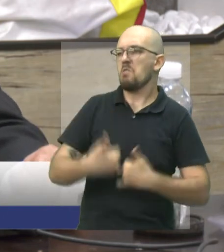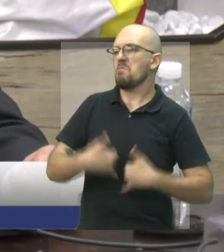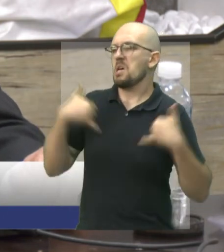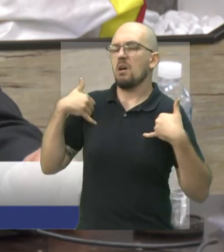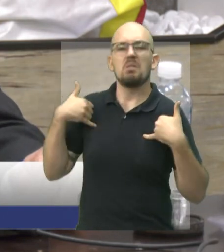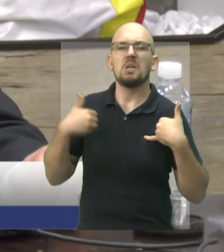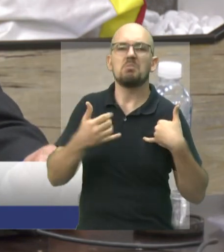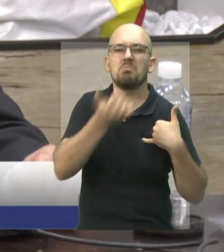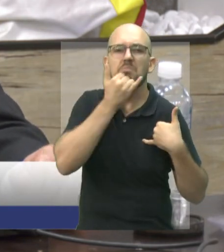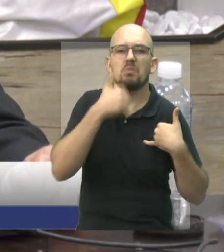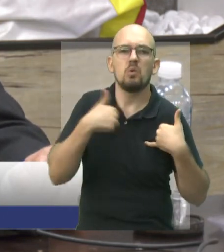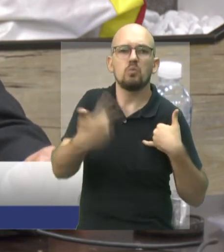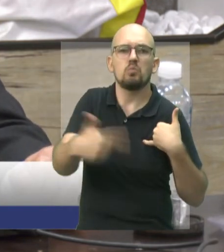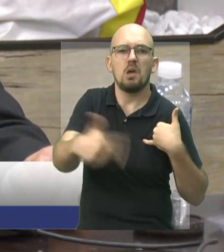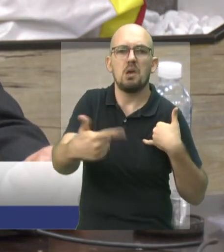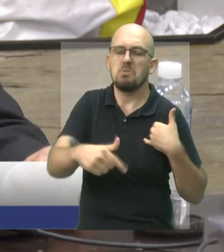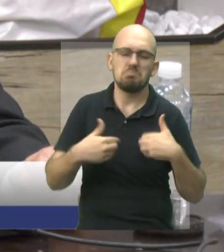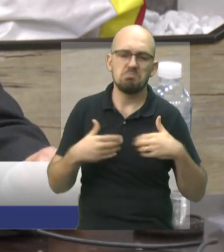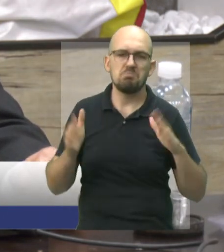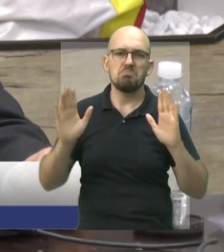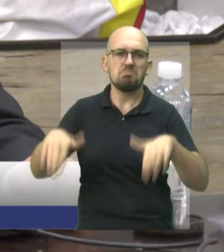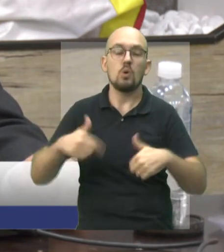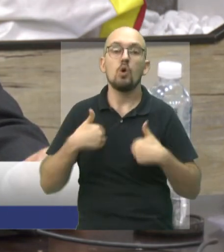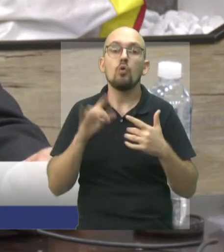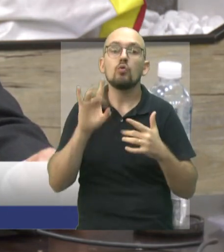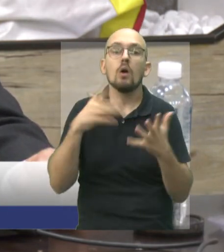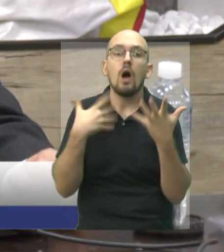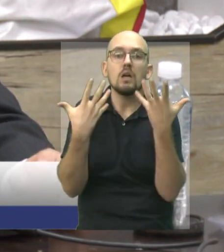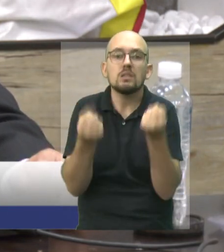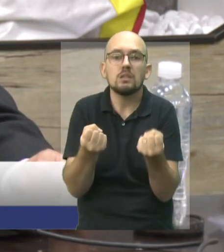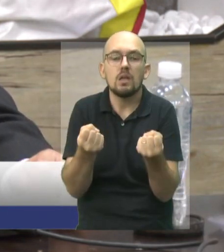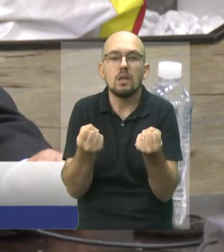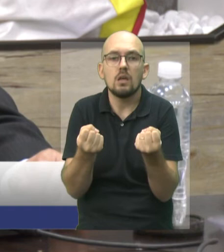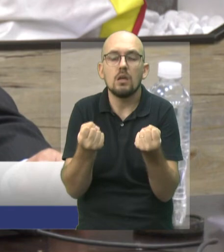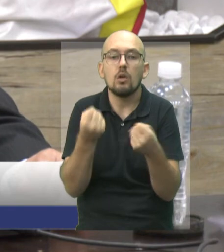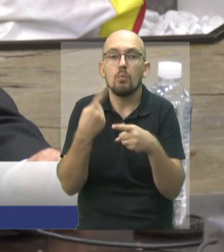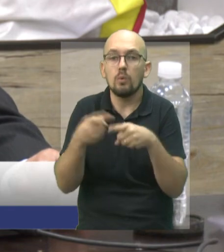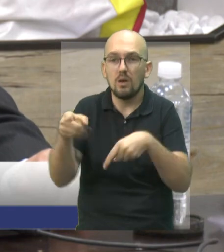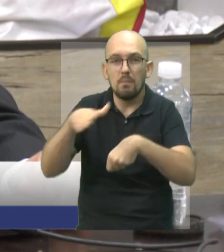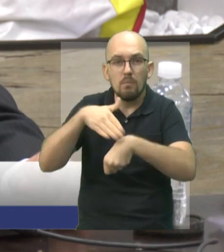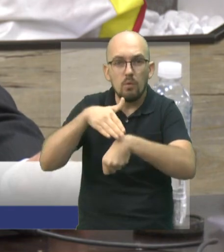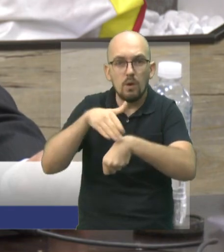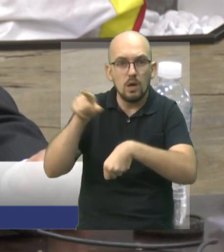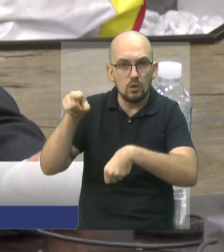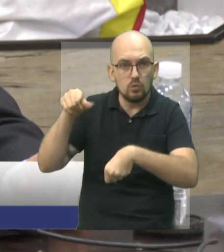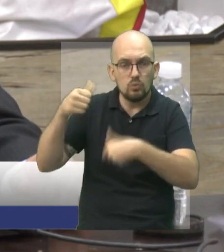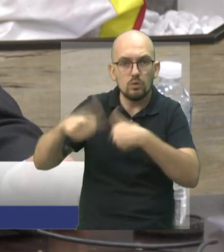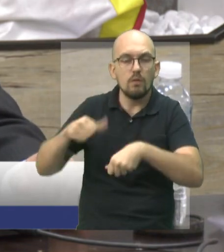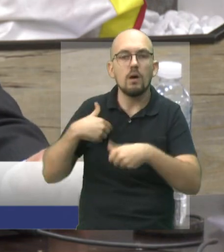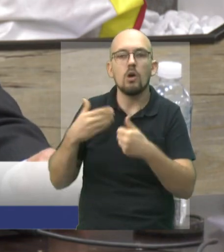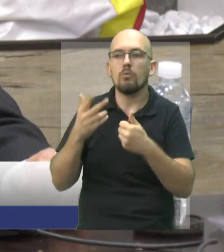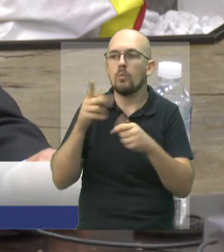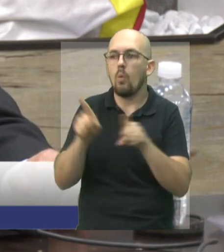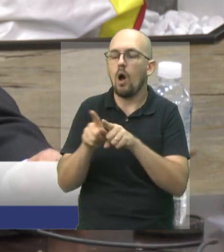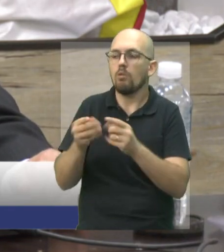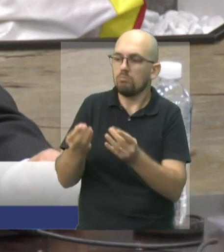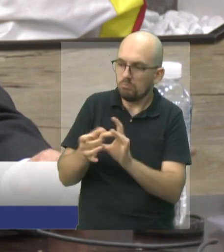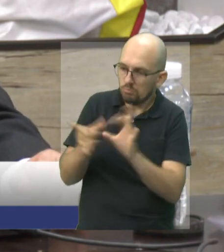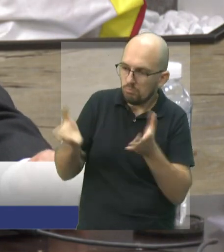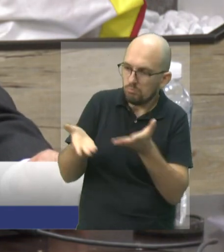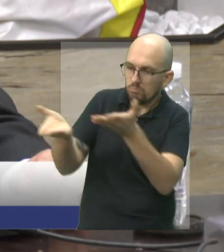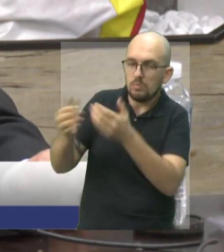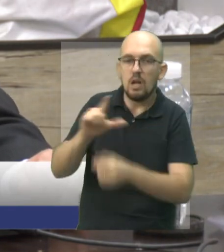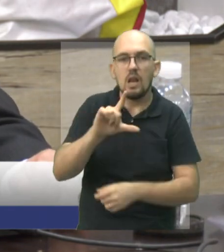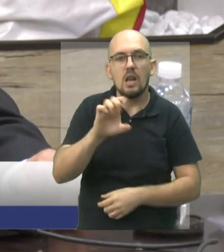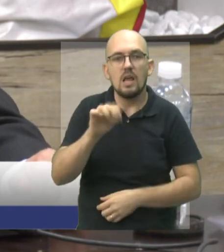tenho essa pretensão. Eu apenas aceitei, porque naquele momento, eu abri mão para Leandro Passos, abri mão